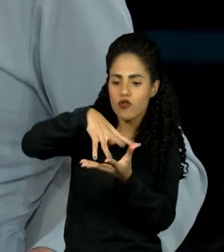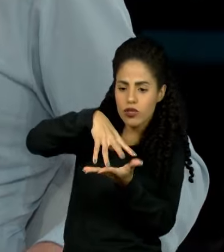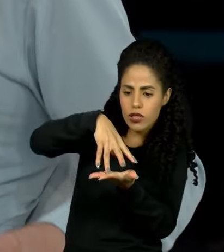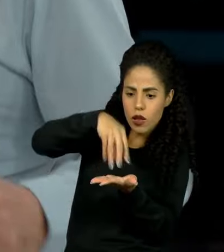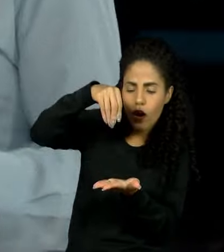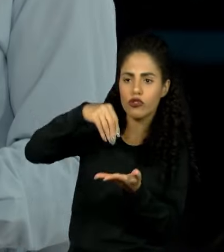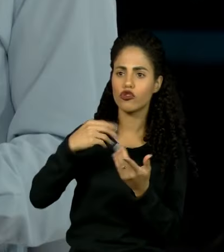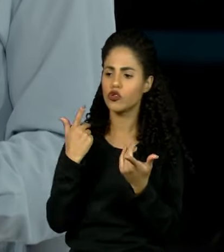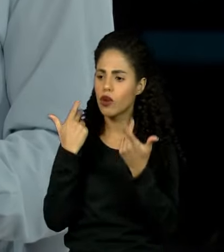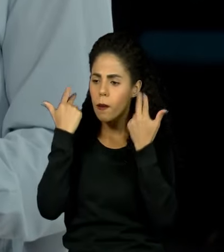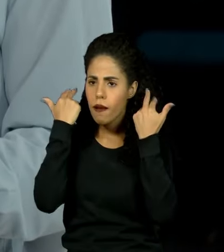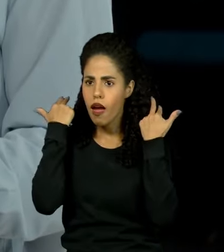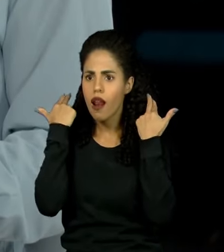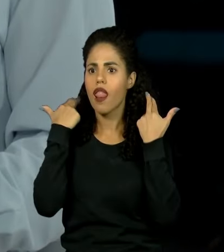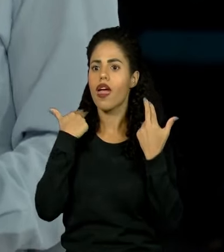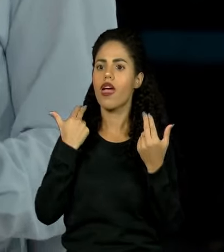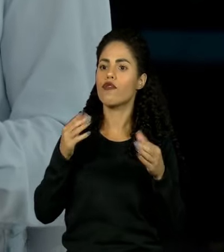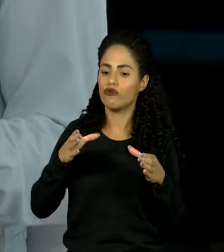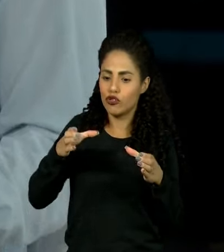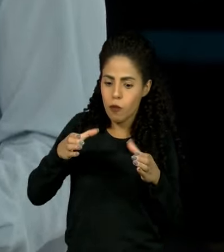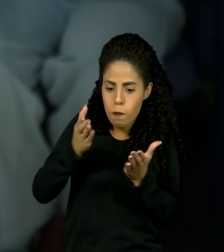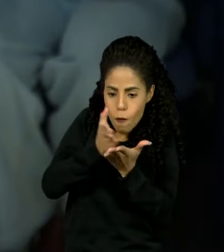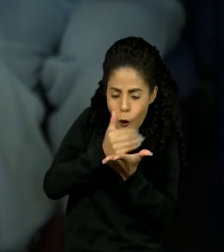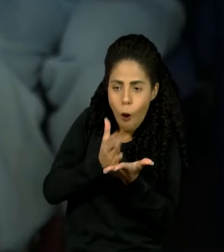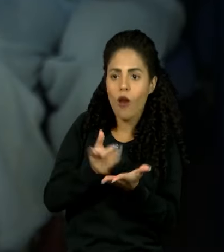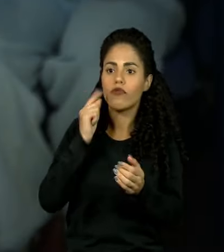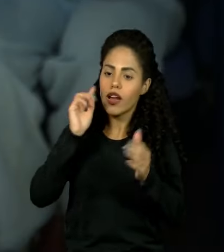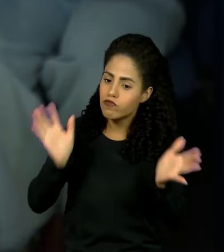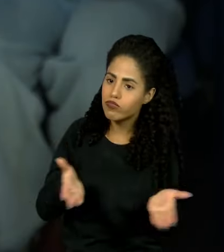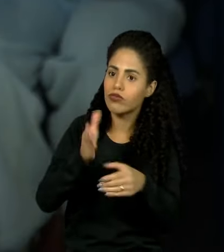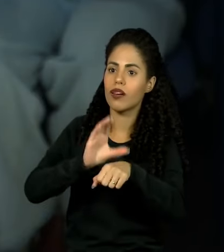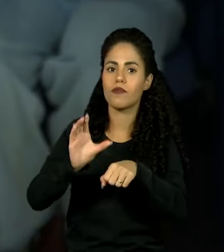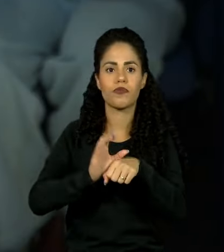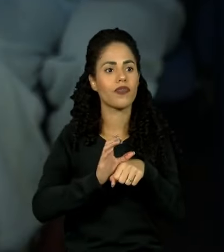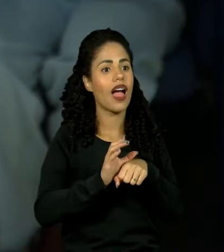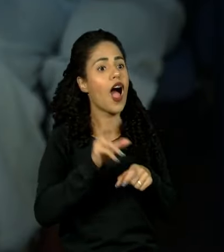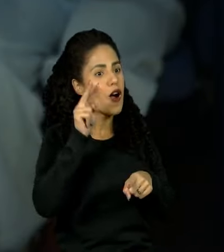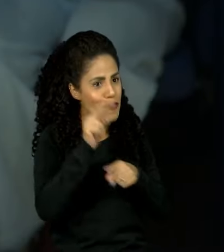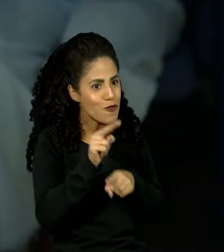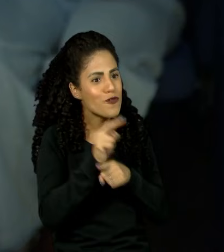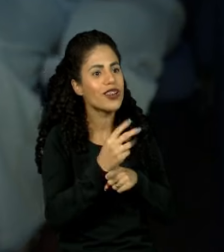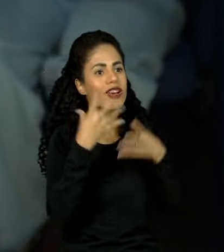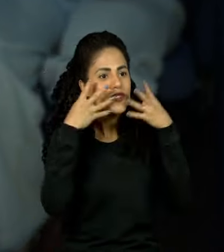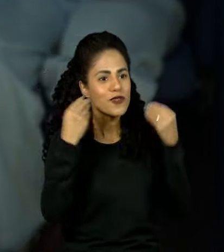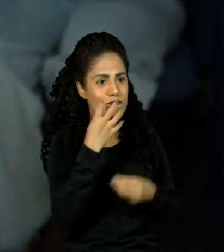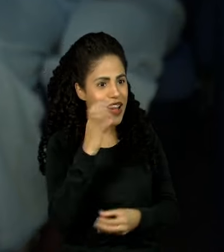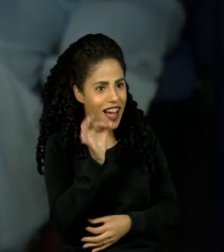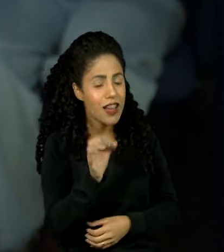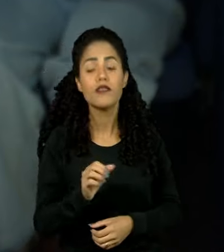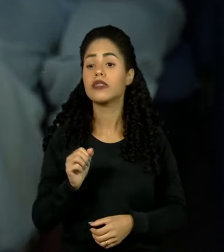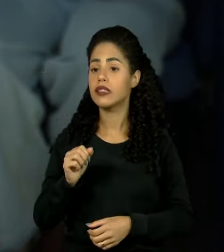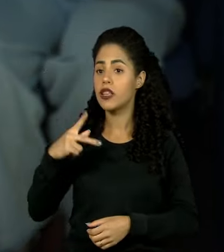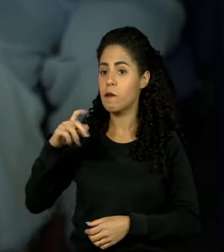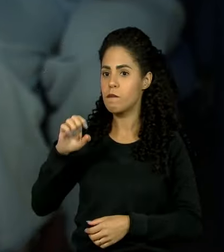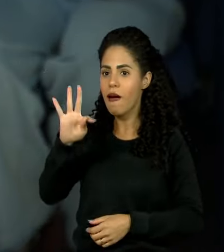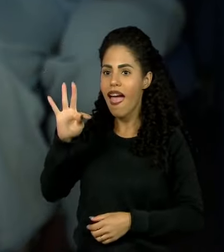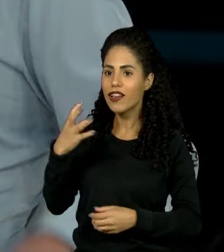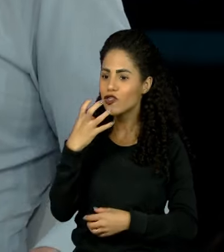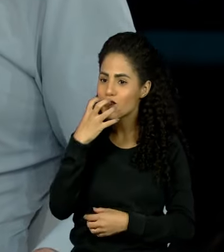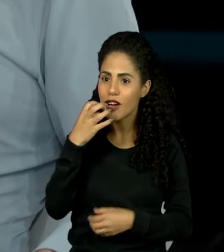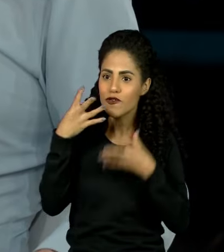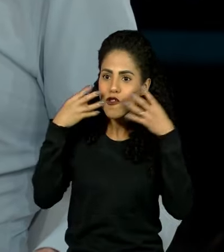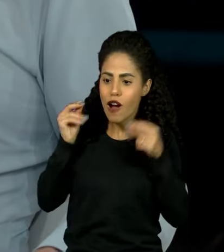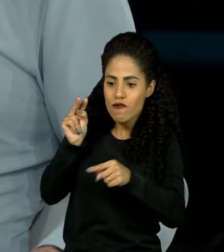cabeleireiro porque é é um acesso imediato ela Pet né o sucesso que agora o pet também né o pet também fizemos